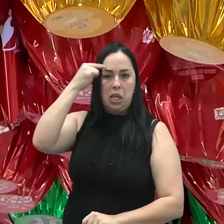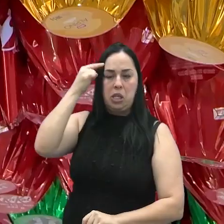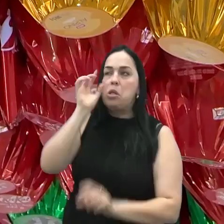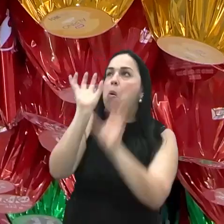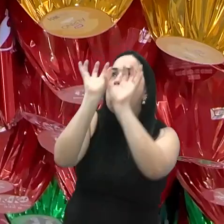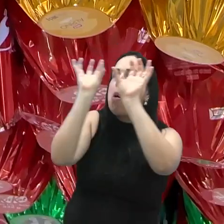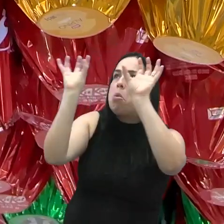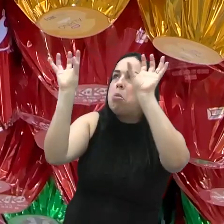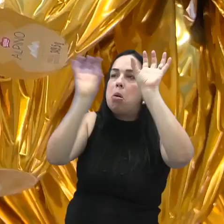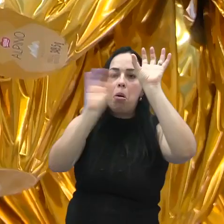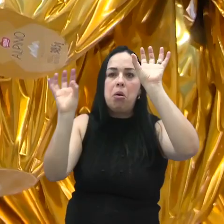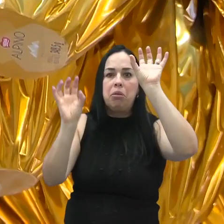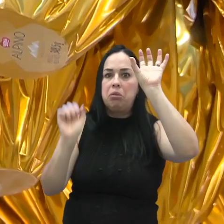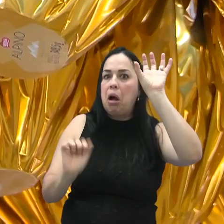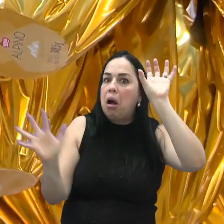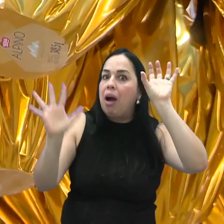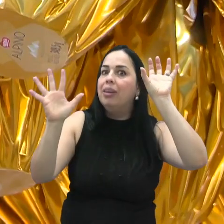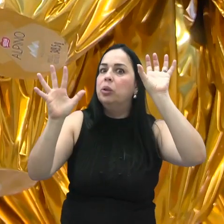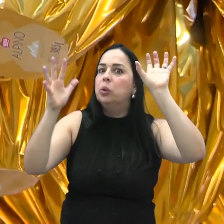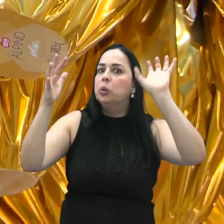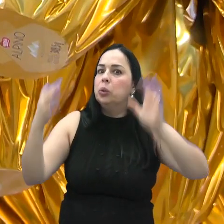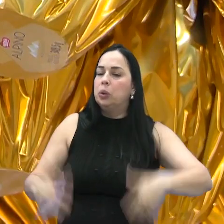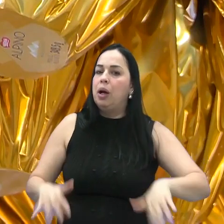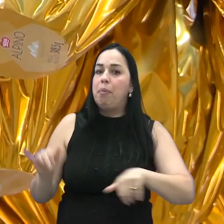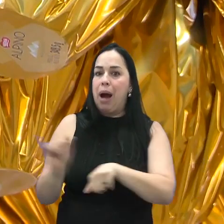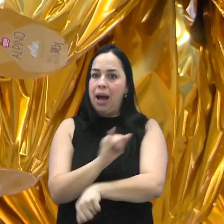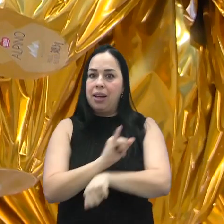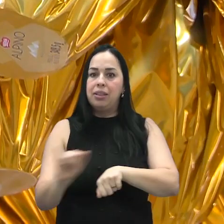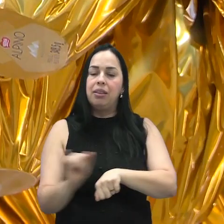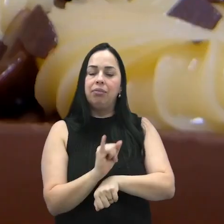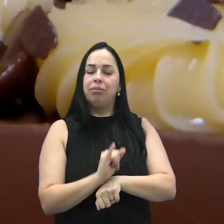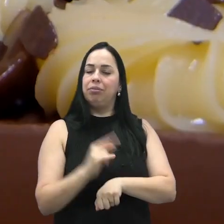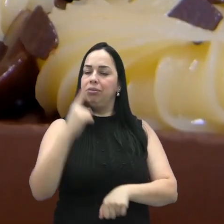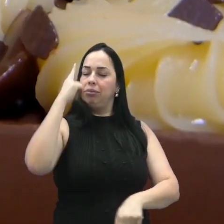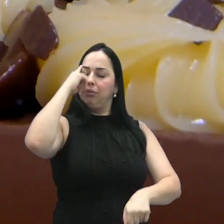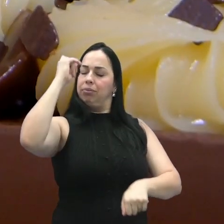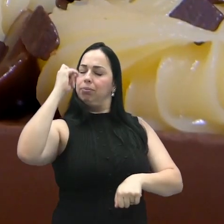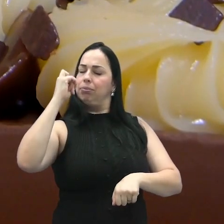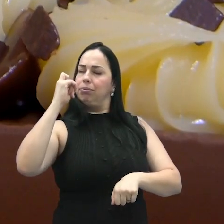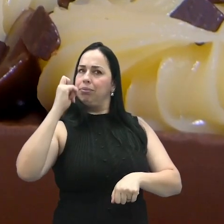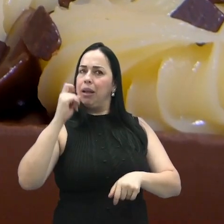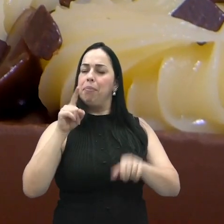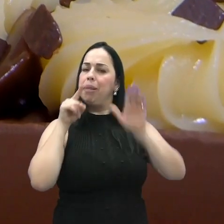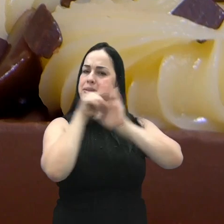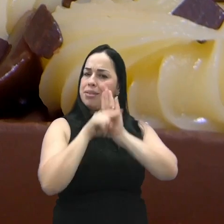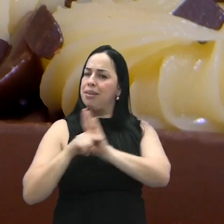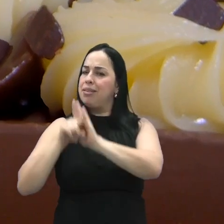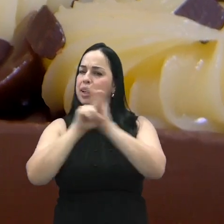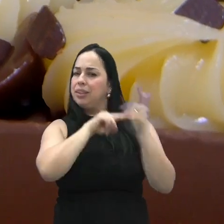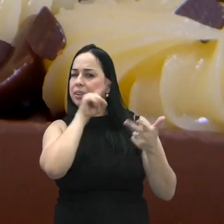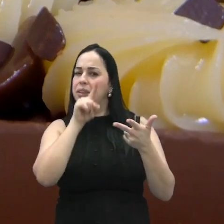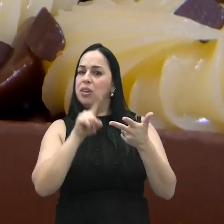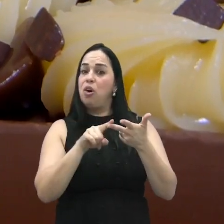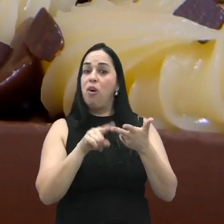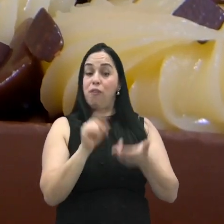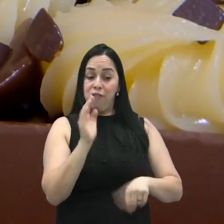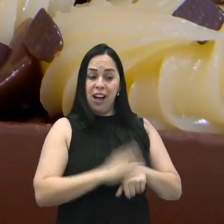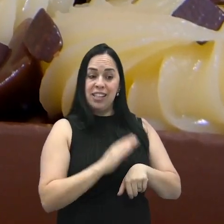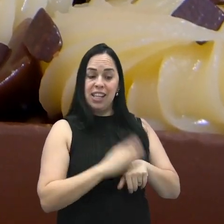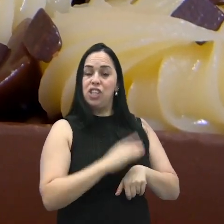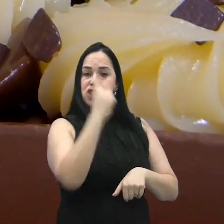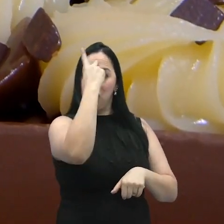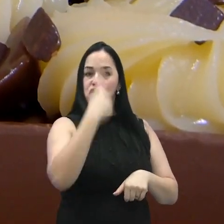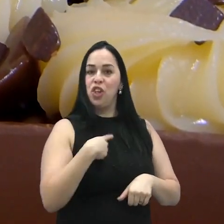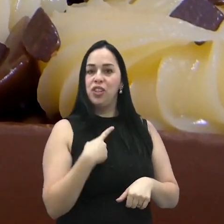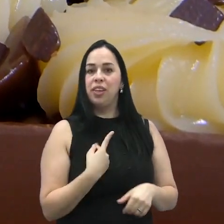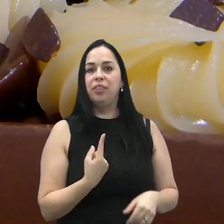que os tradicionais vendidos no mercado estão mais caros, uma alternativa é usar a criatividade, pesquisar e, quem sabe, até